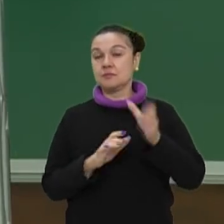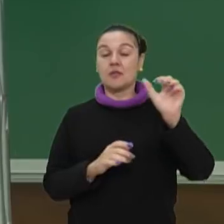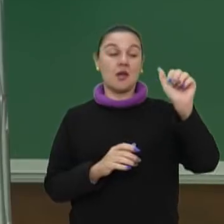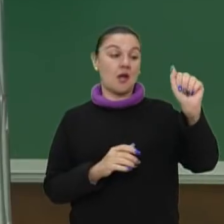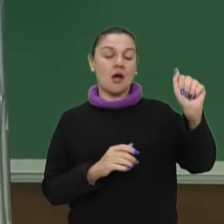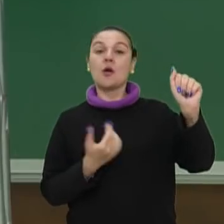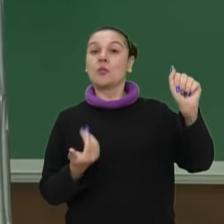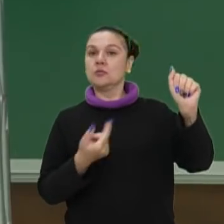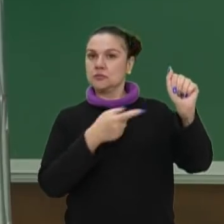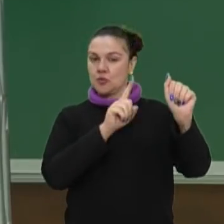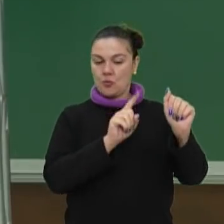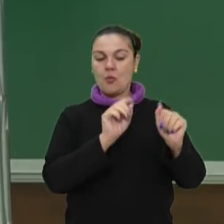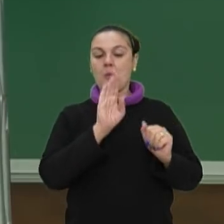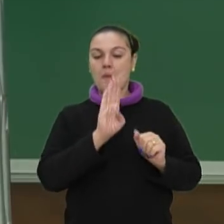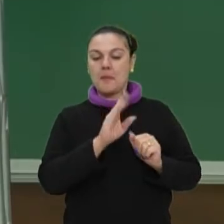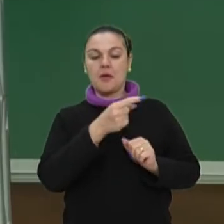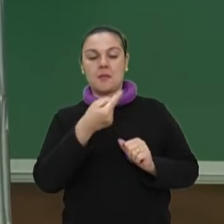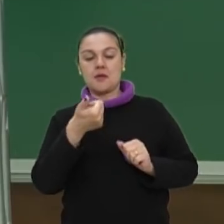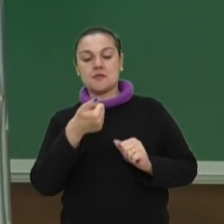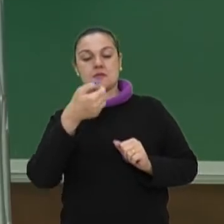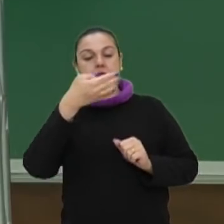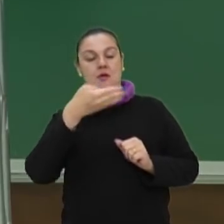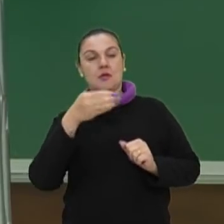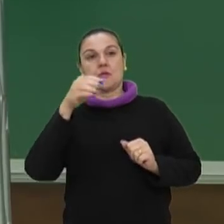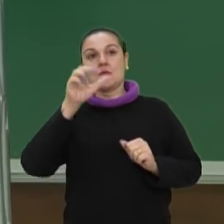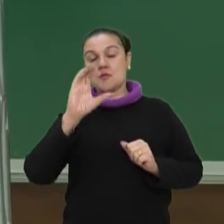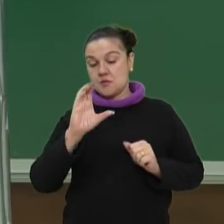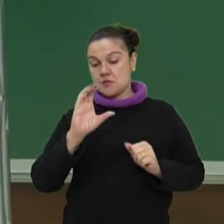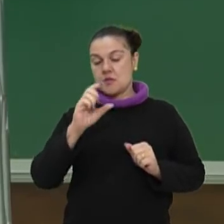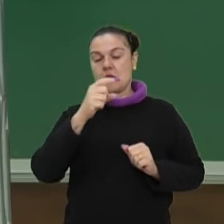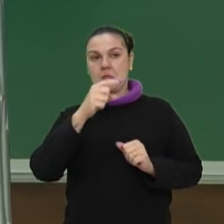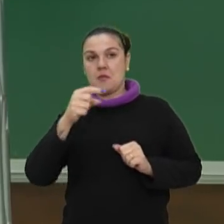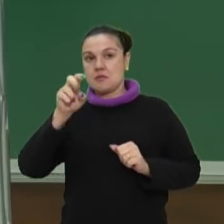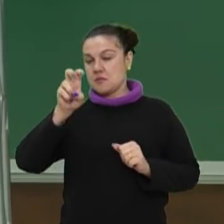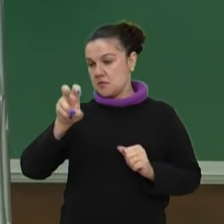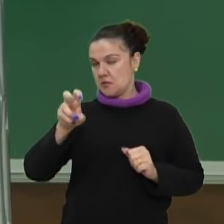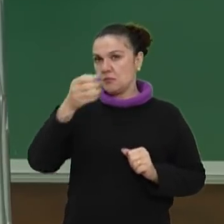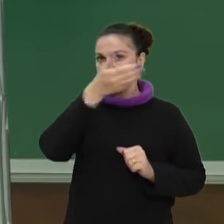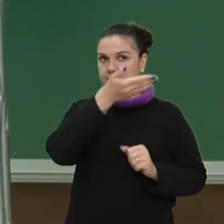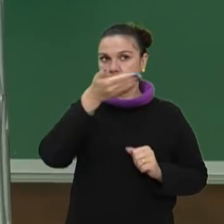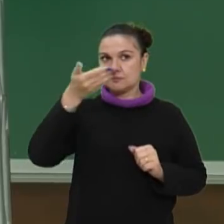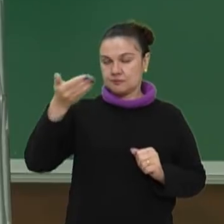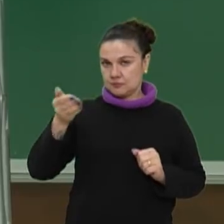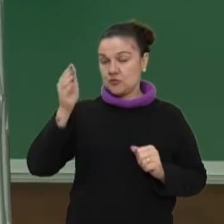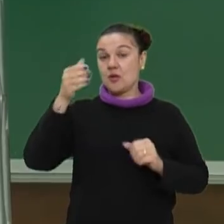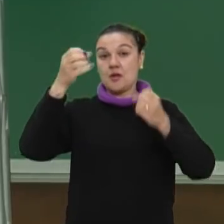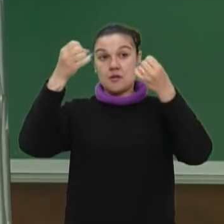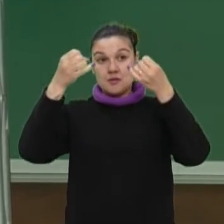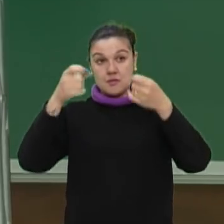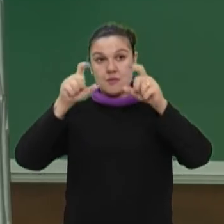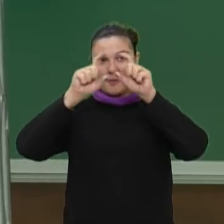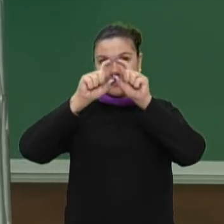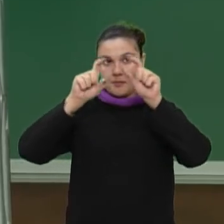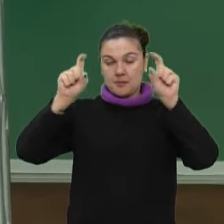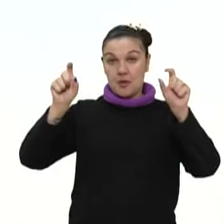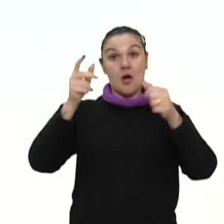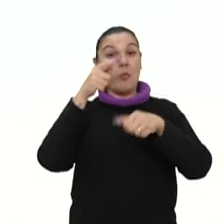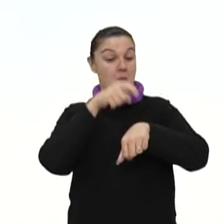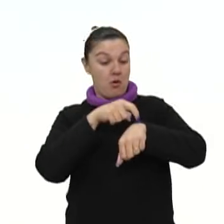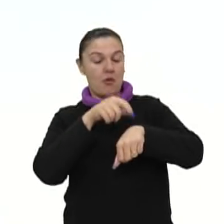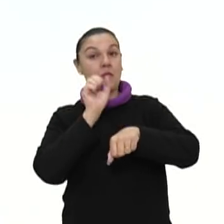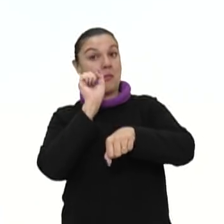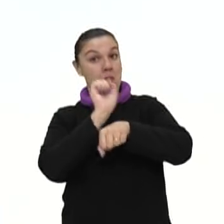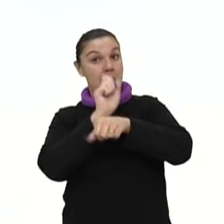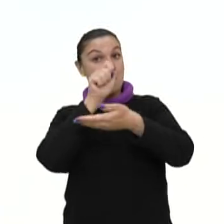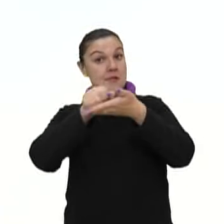do A é 1, o valor do B é menos 14 e o valor do C é menos 5, né? Como eu disse, em algum momento eu vou parar de escrever